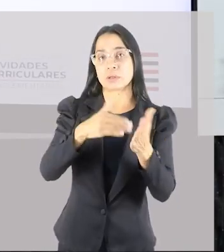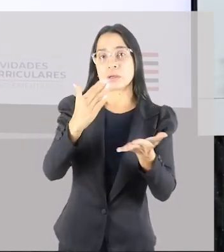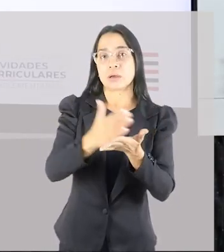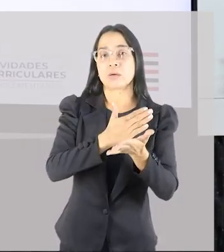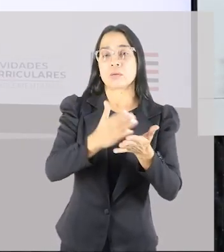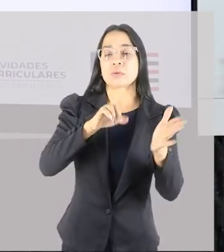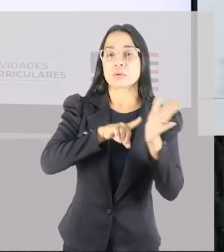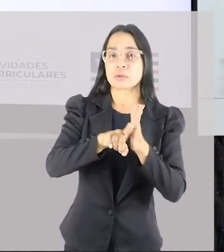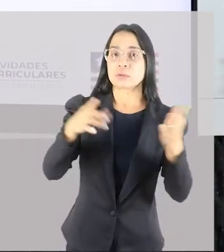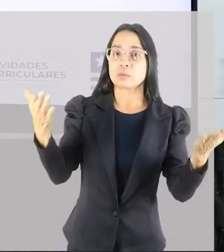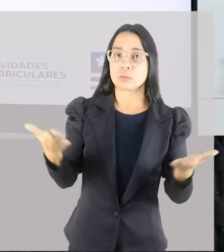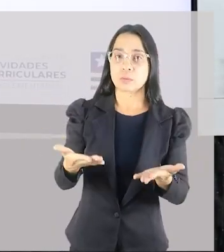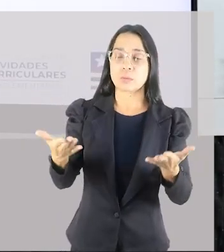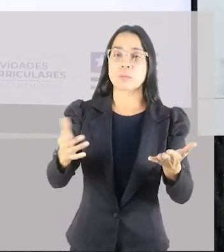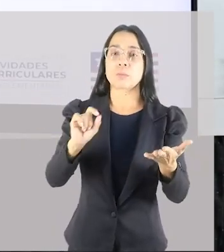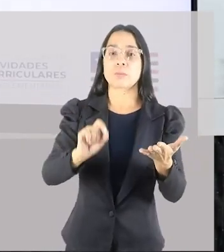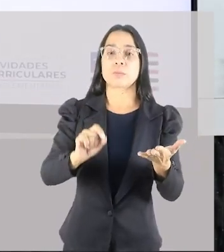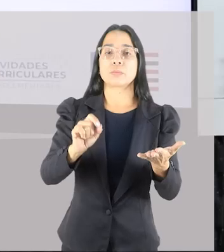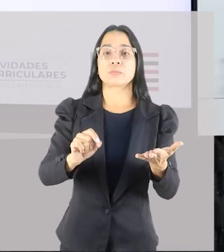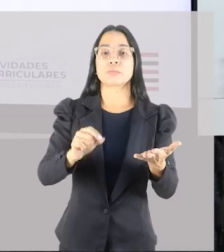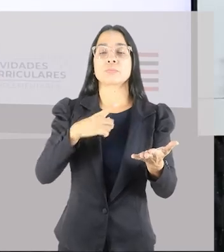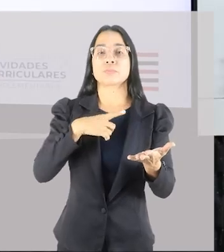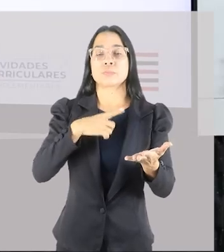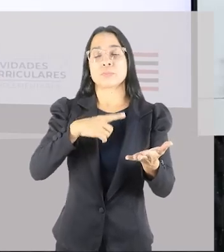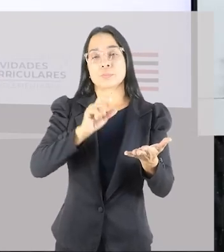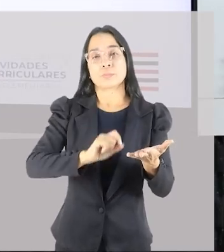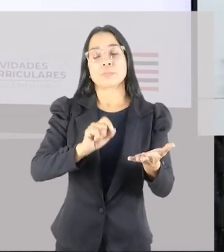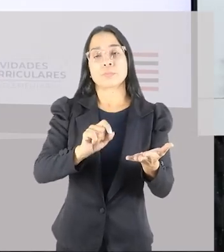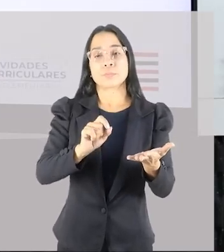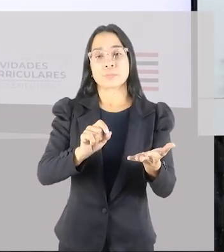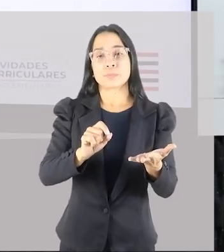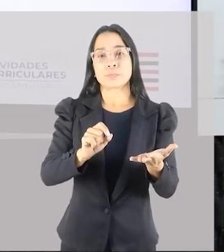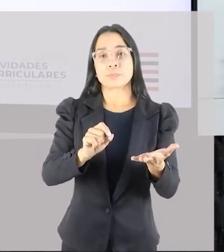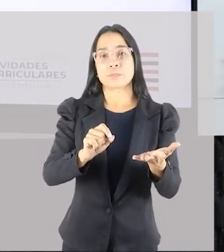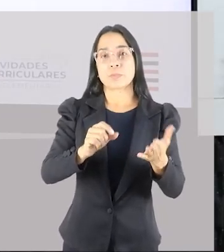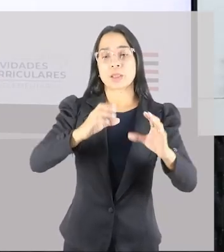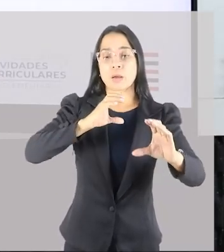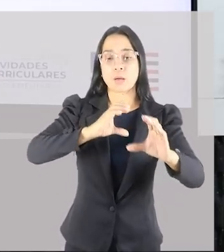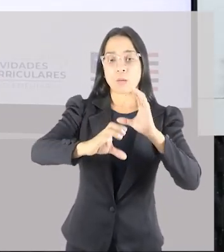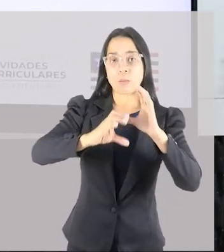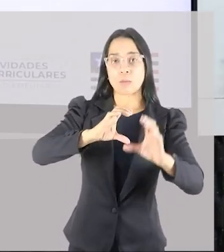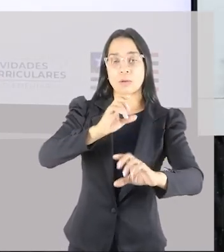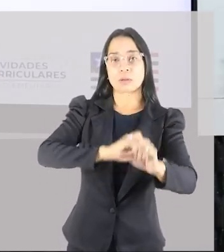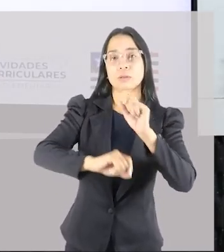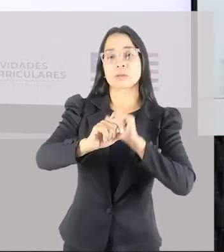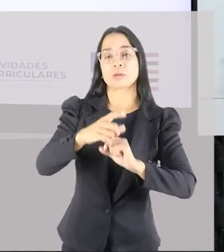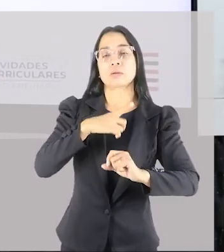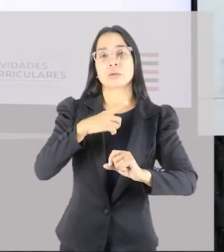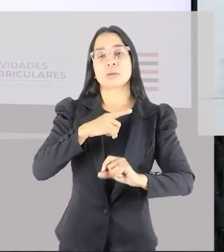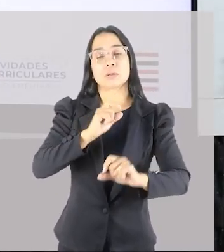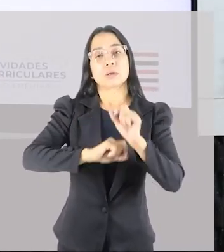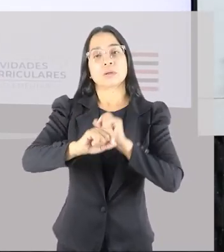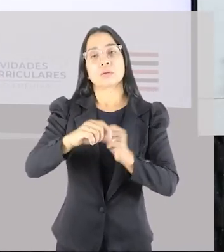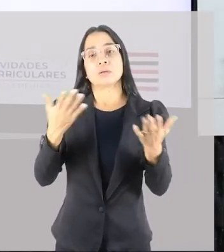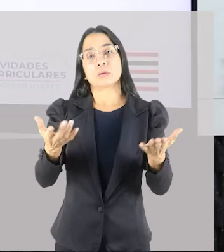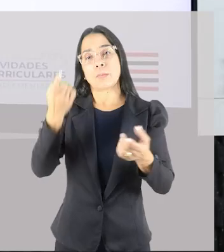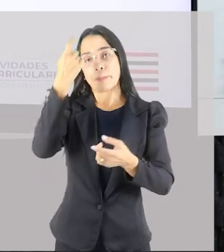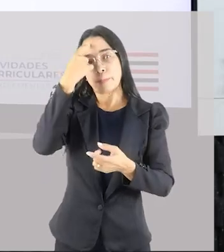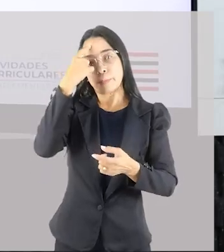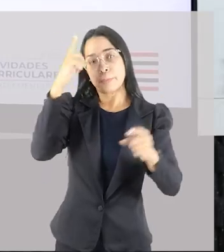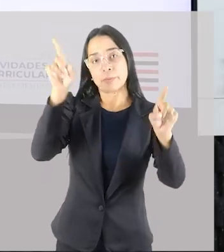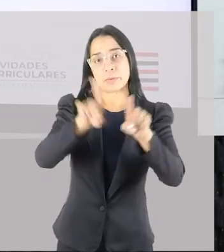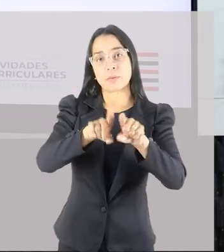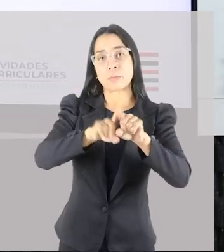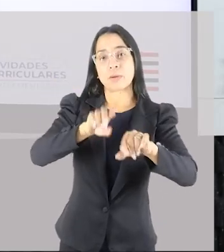questões hoje que permeiam ali as né as redes de comunicação que trazem ali pra gente pensar também